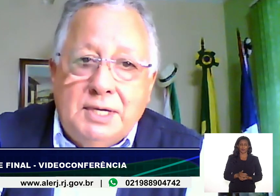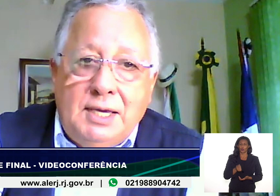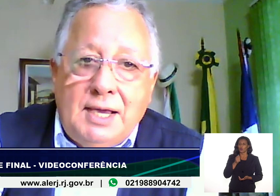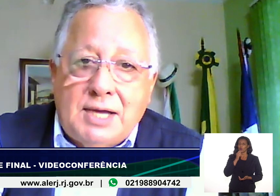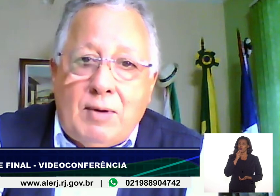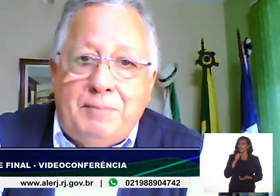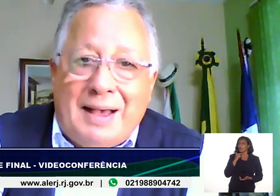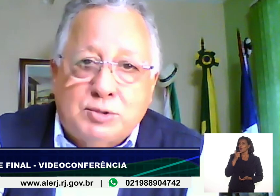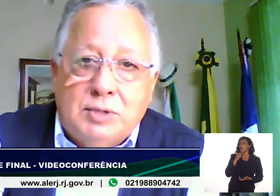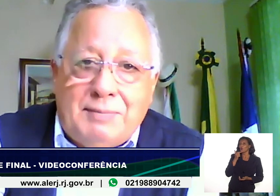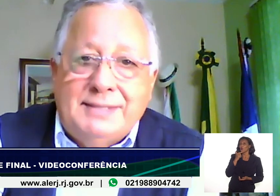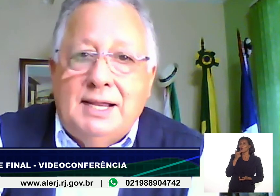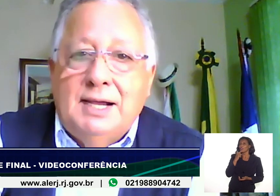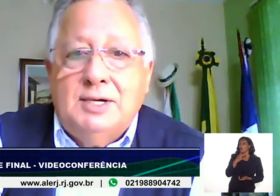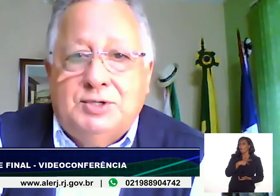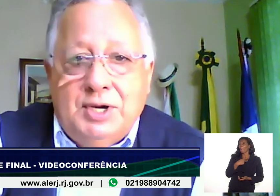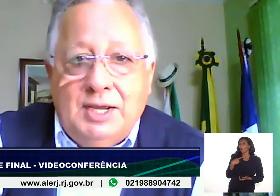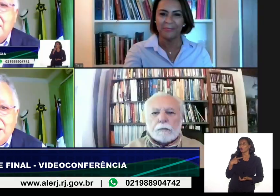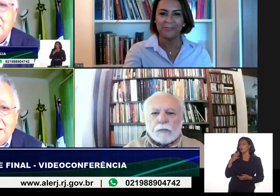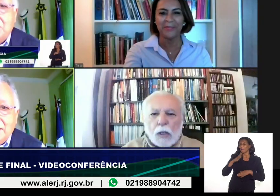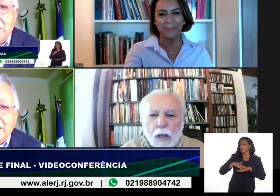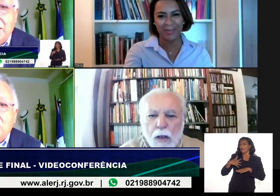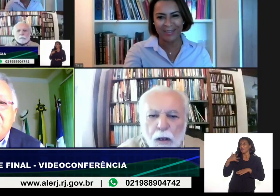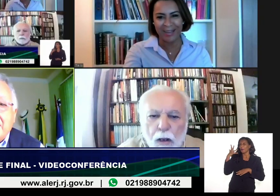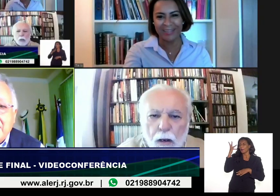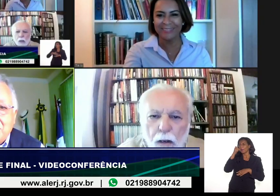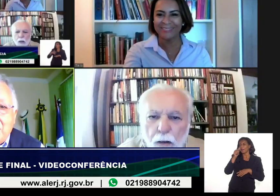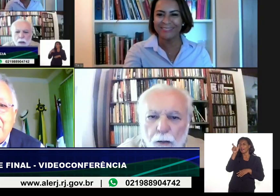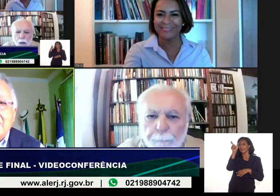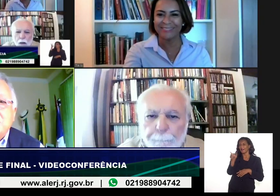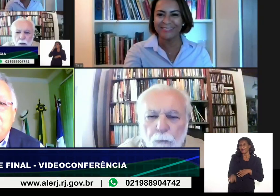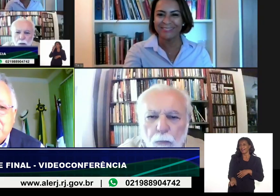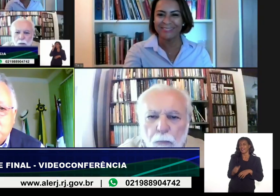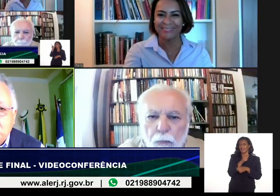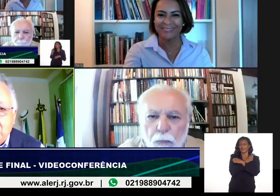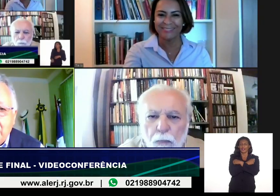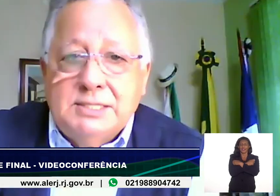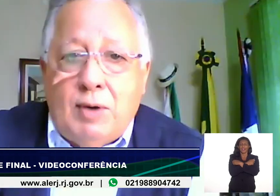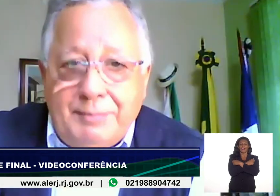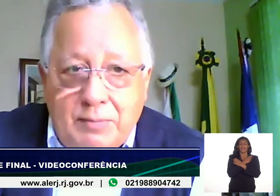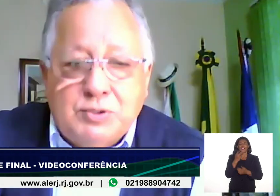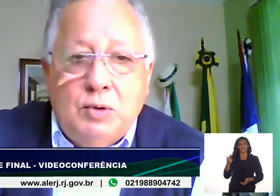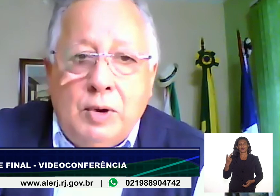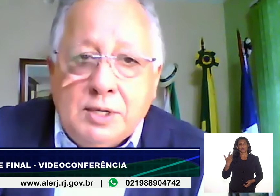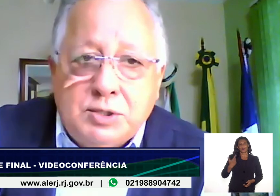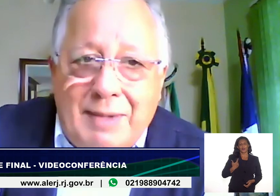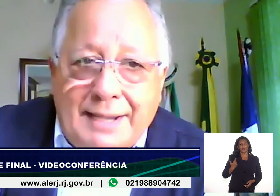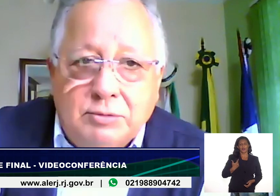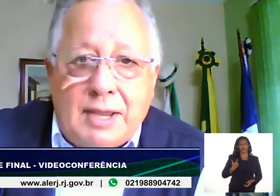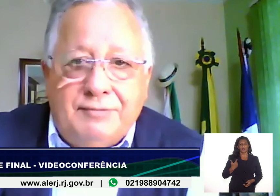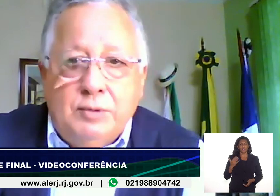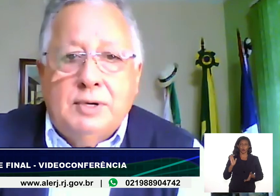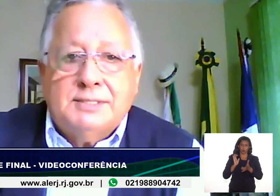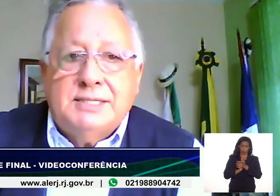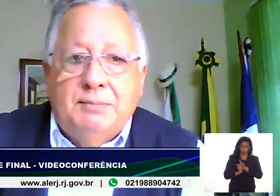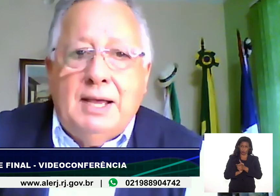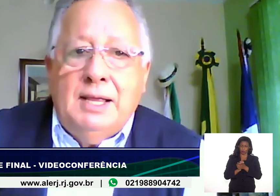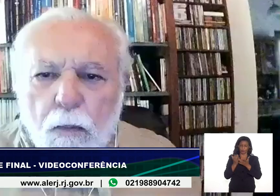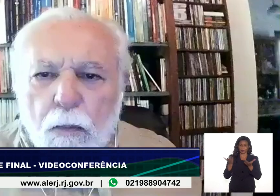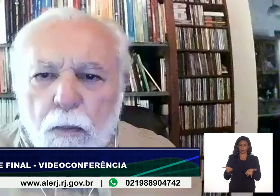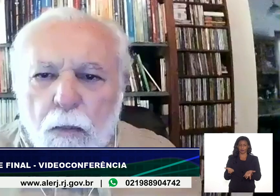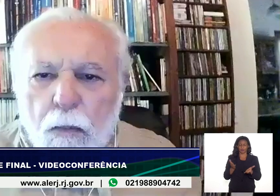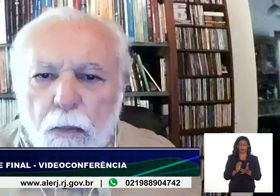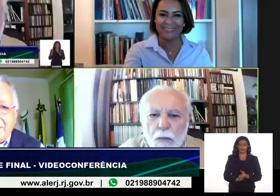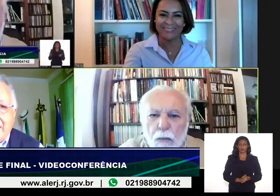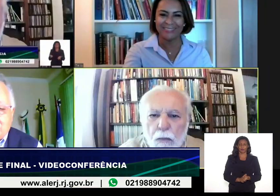consegui achar uma pastora mais elegante deu um fraterno abraço ao pastor seu amigo seu marido lá viu receba